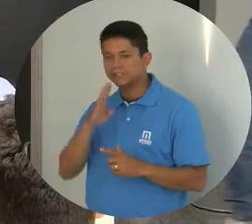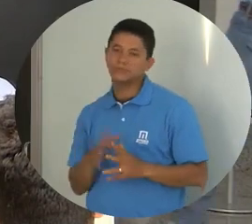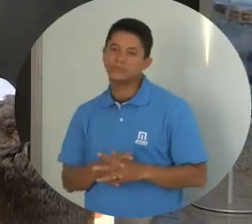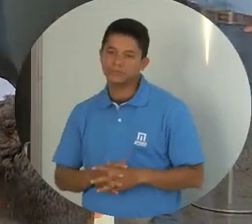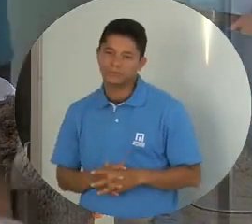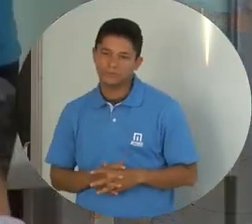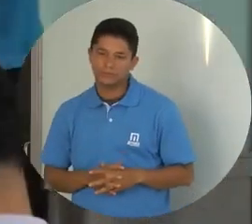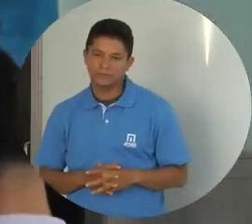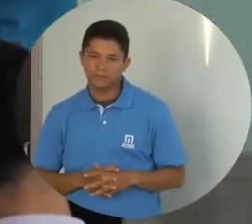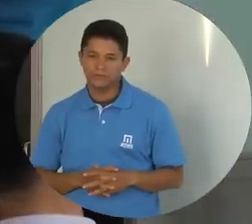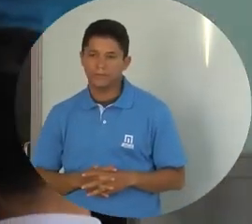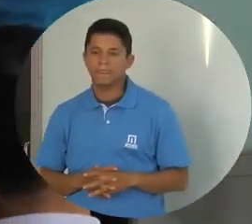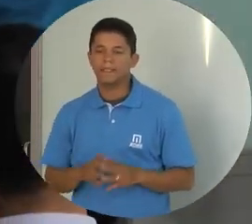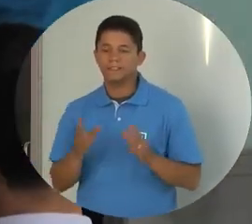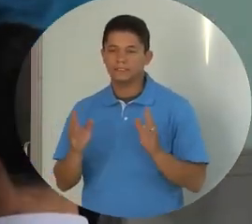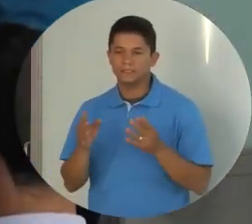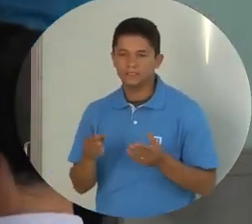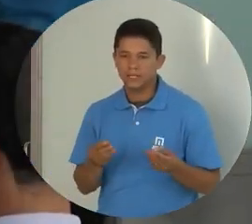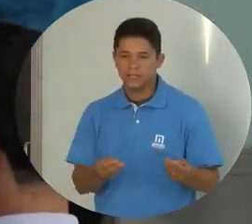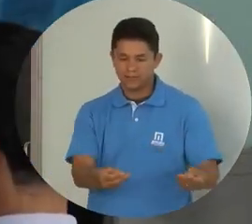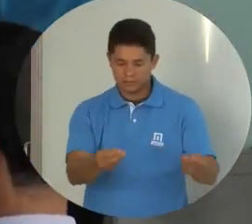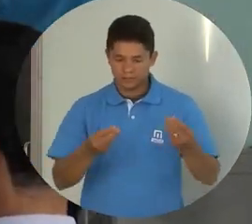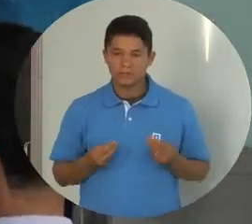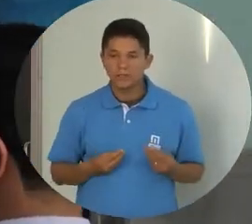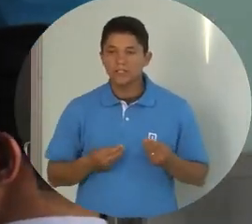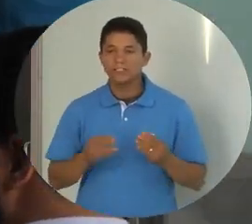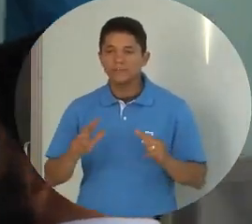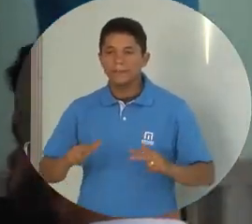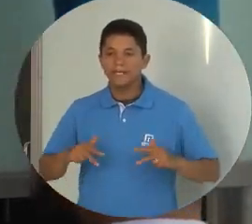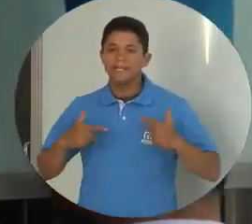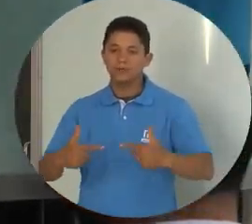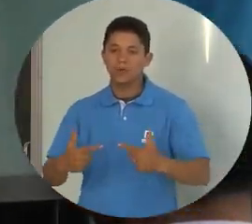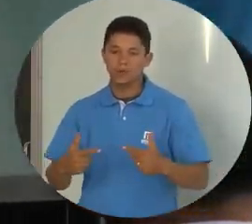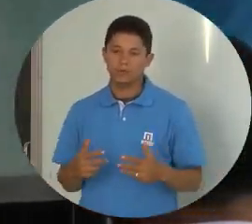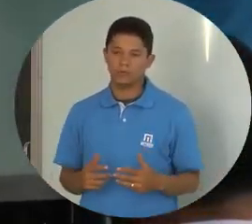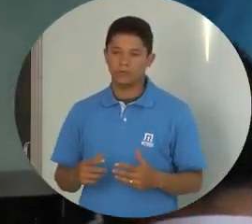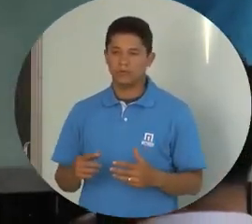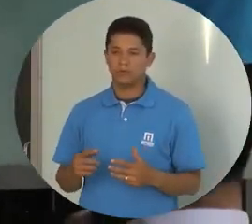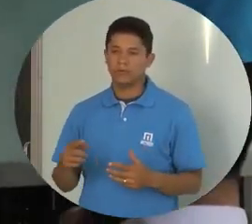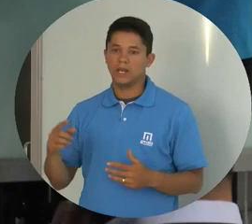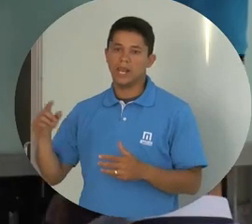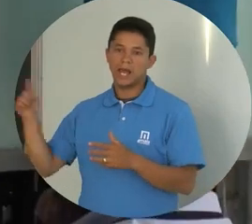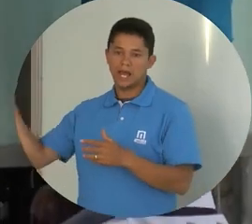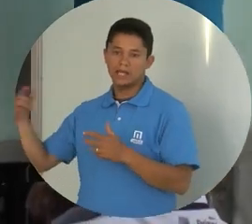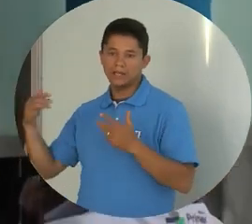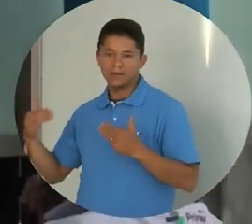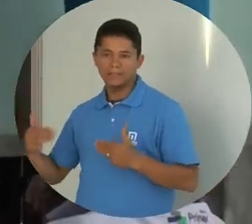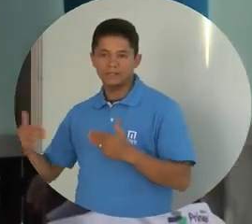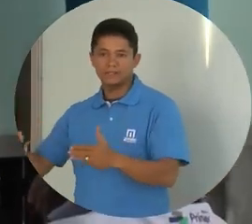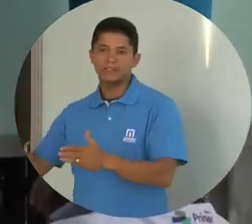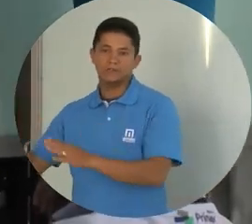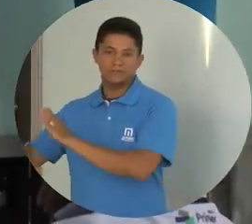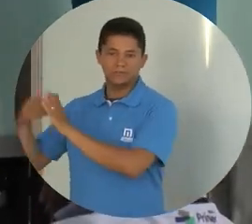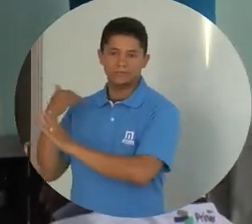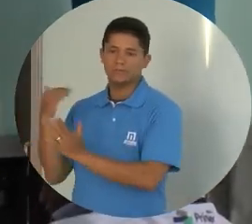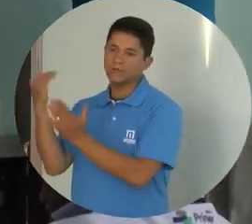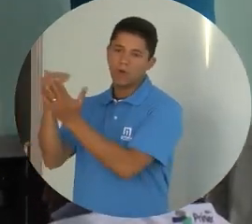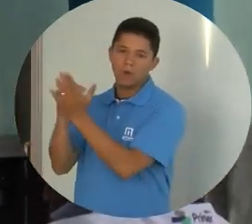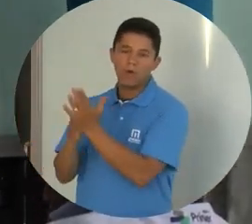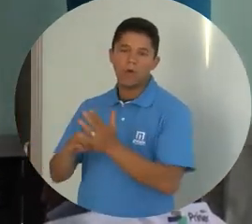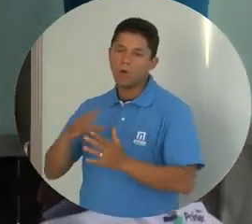Já chegou para nós como demanda ainda de empreendedor, não de órgãos, né, regulamentadores ou